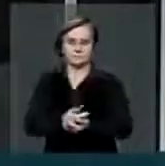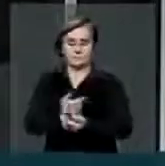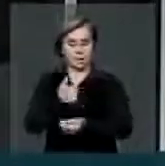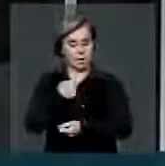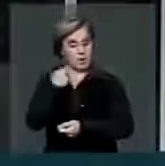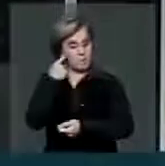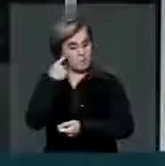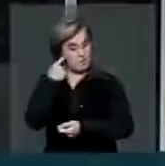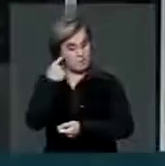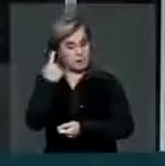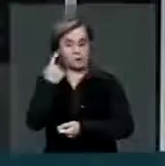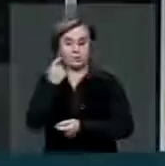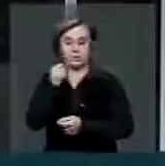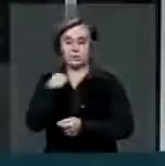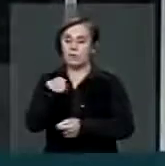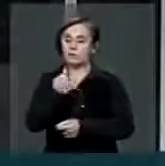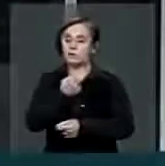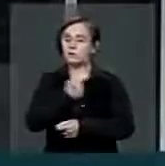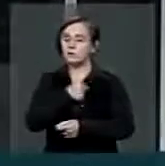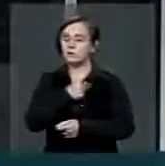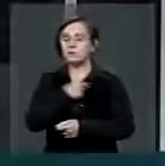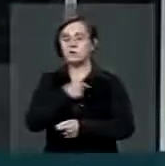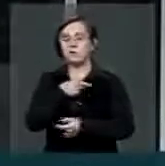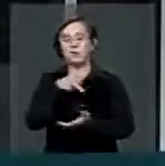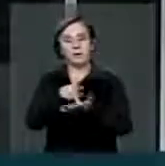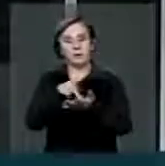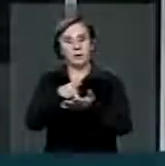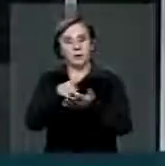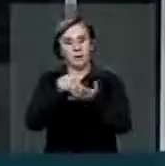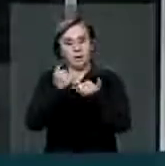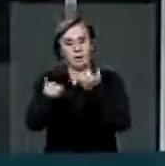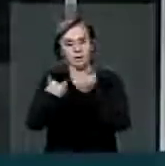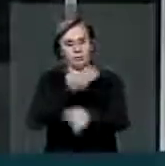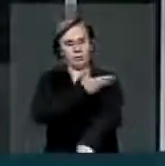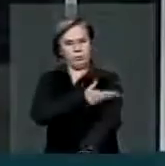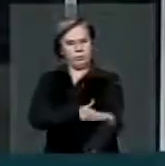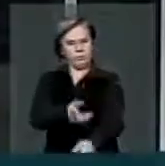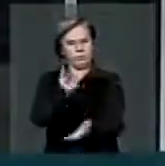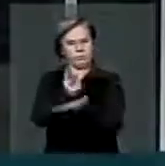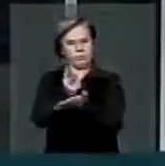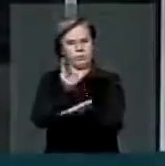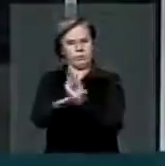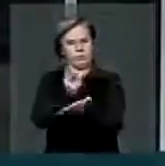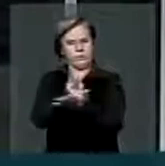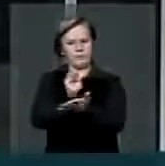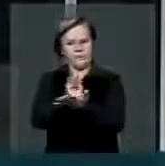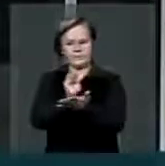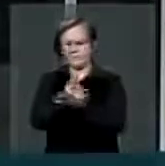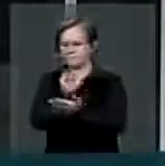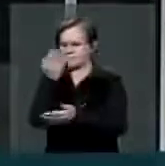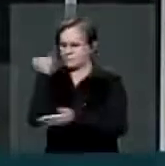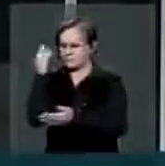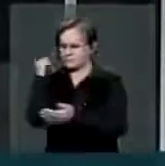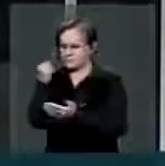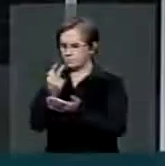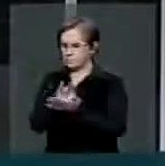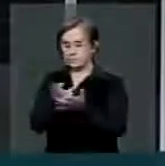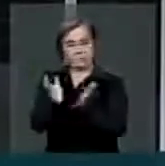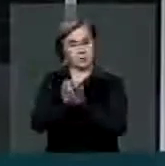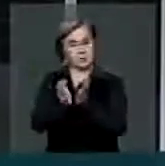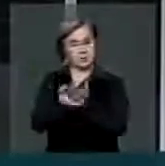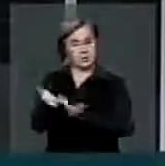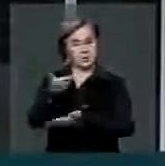vista, nós temos sido extremamente conservadores. E os canais de participação popular da sociedade, dentro